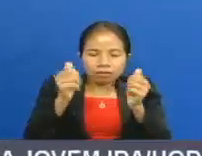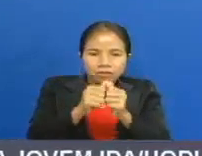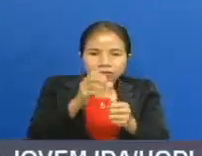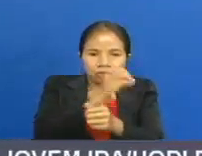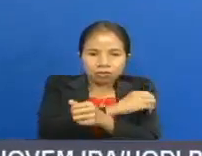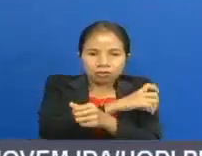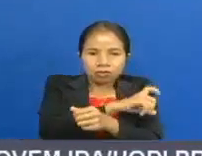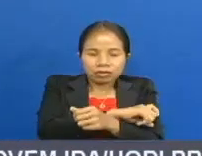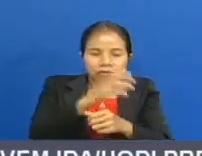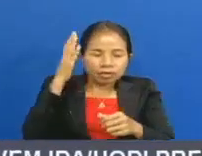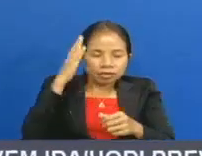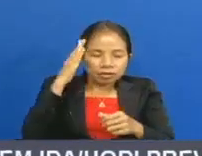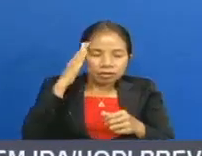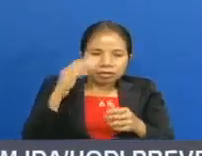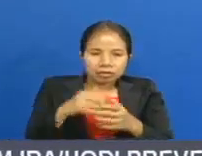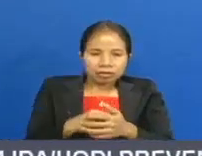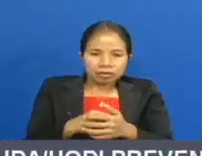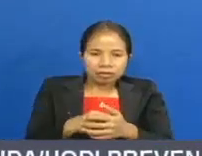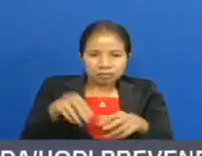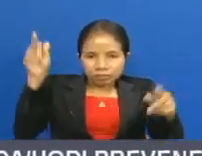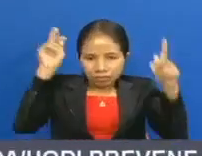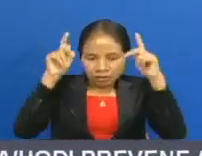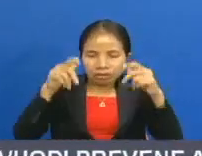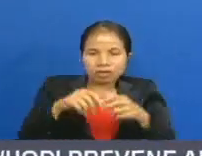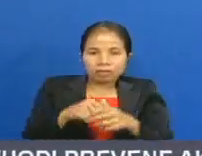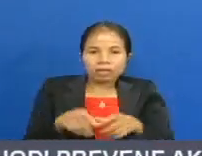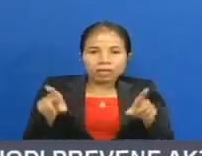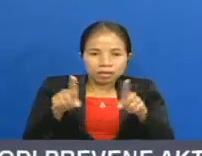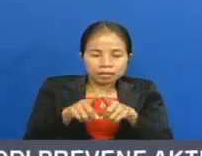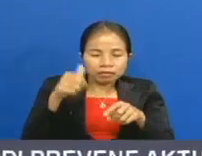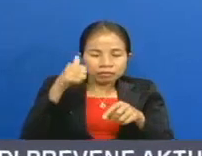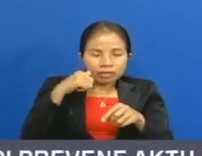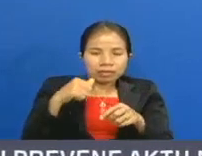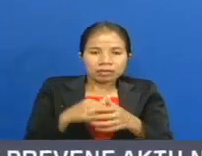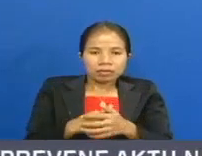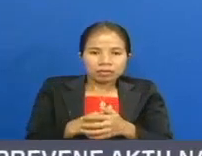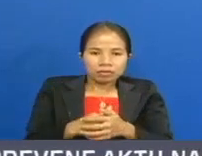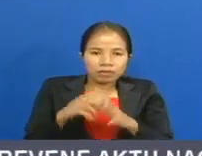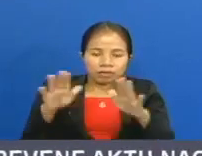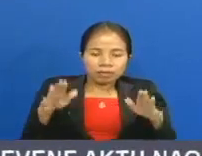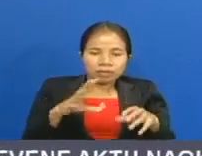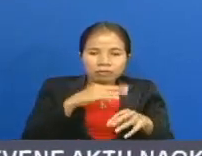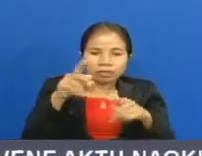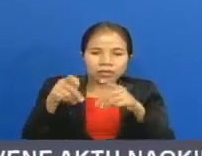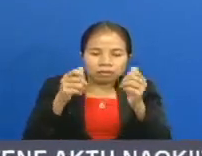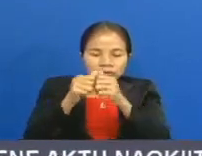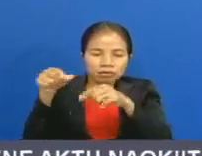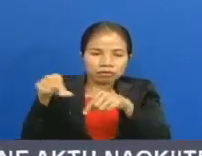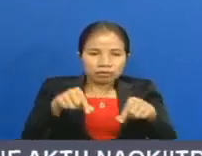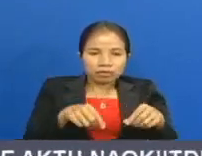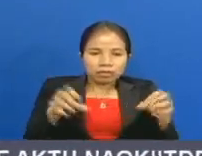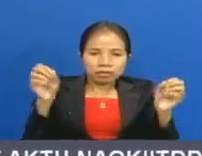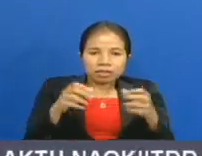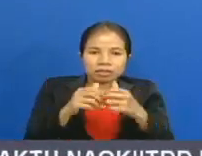identificamos isso nebema que liga o feto no grupo vulnerável Sira, inclui feto labar e modificência. E nebala acessamos Sira se